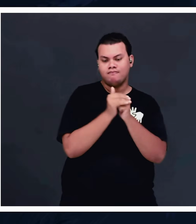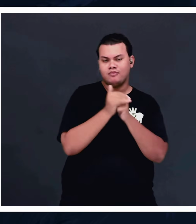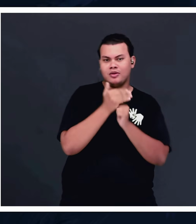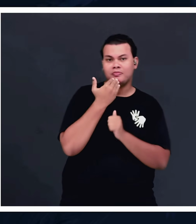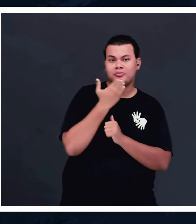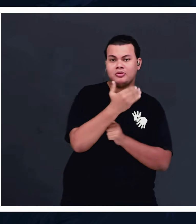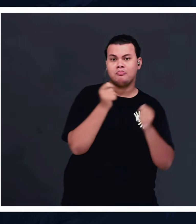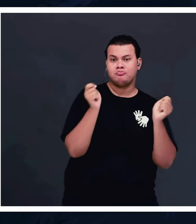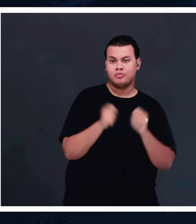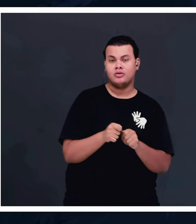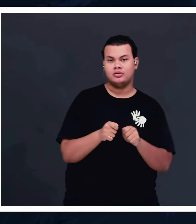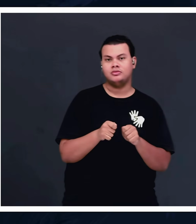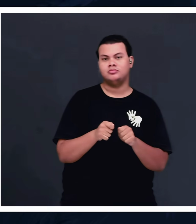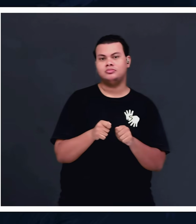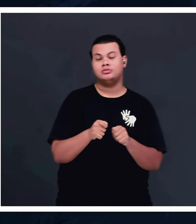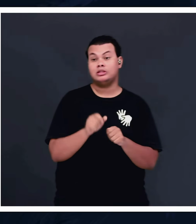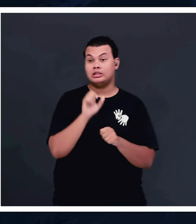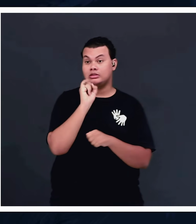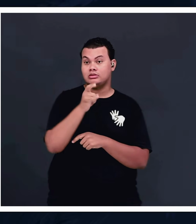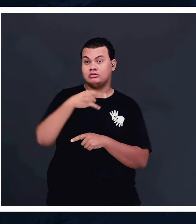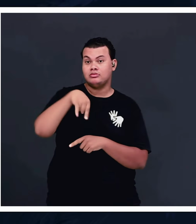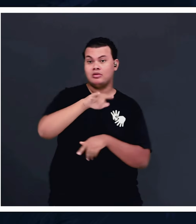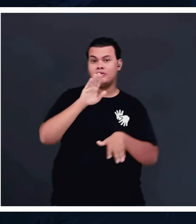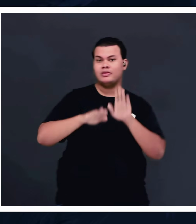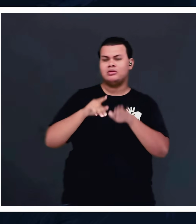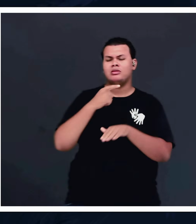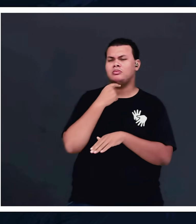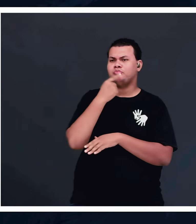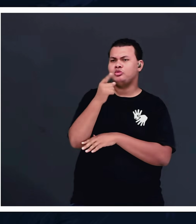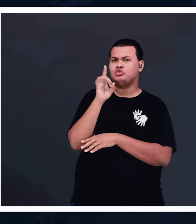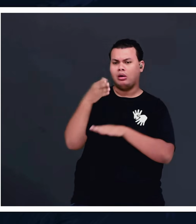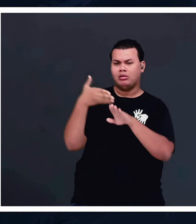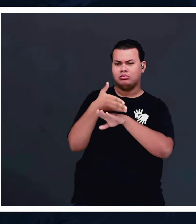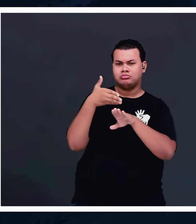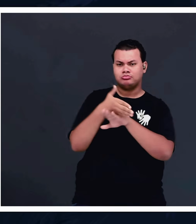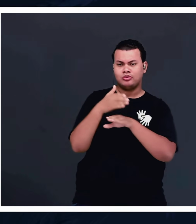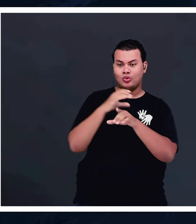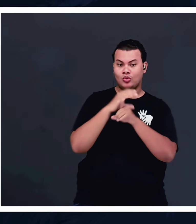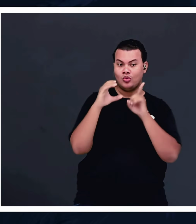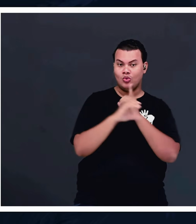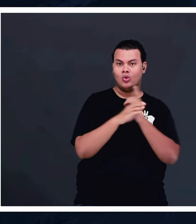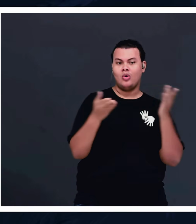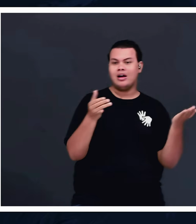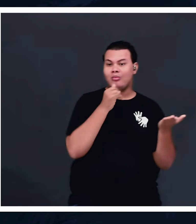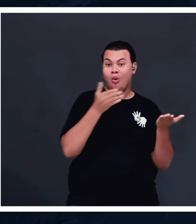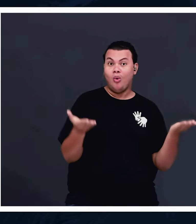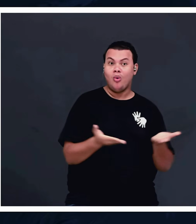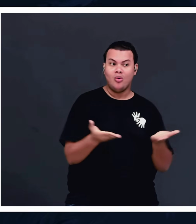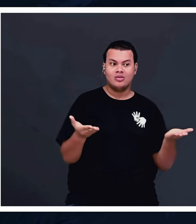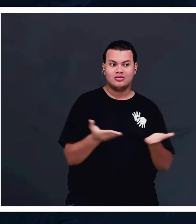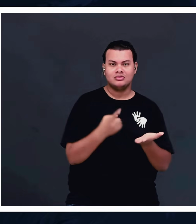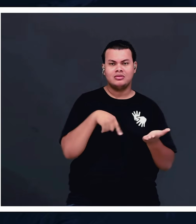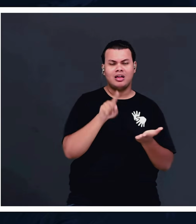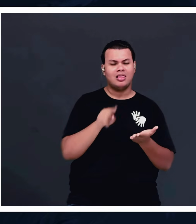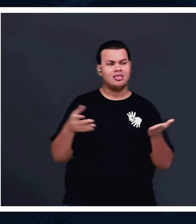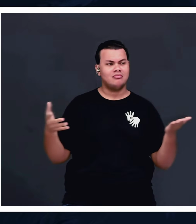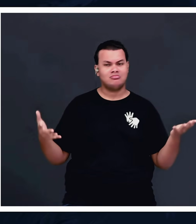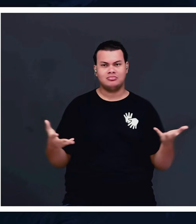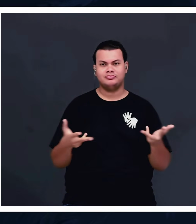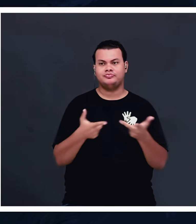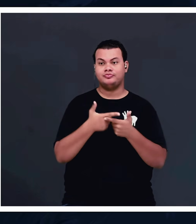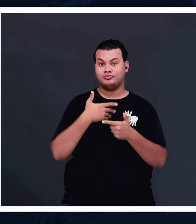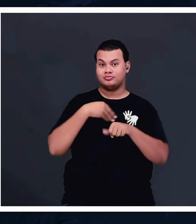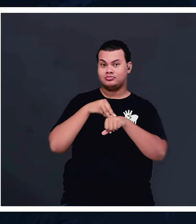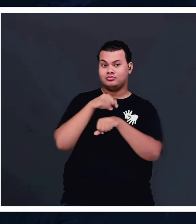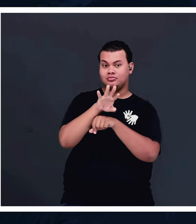ela. Amados, isso você não consegue ter apenas cultuando como nós estamos hoje, fazendo hoje. Isso é maravilhoso. Eu